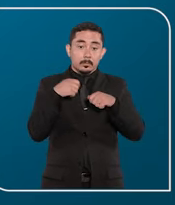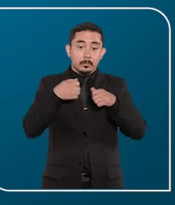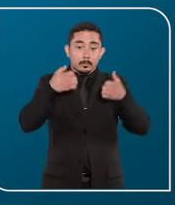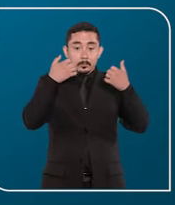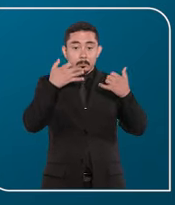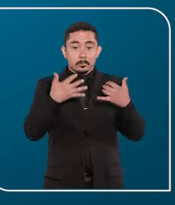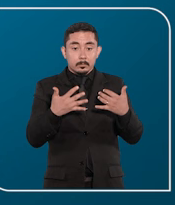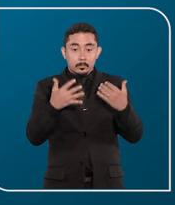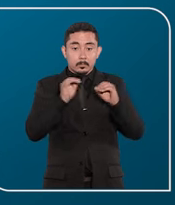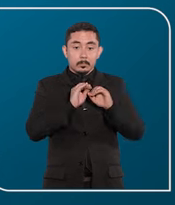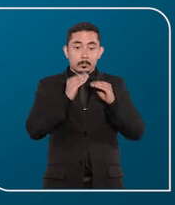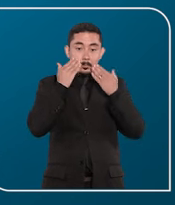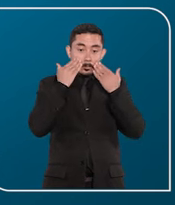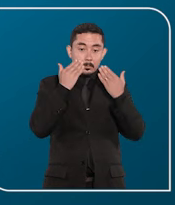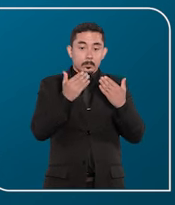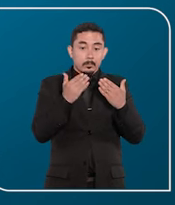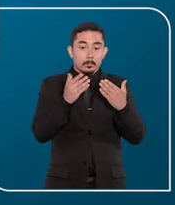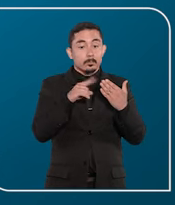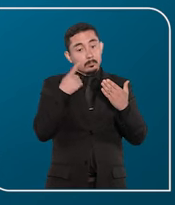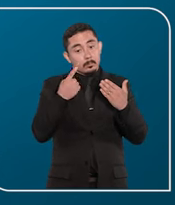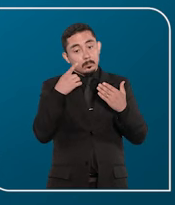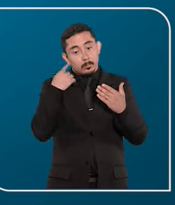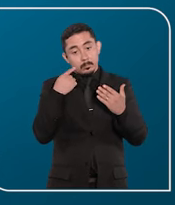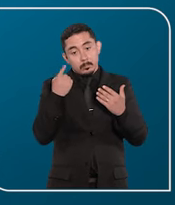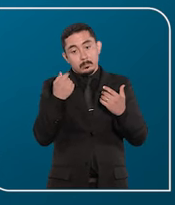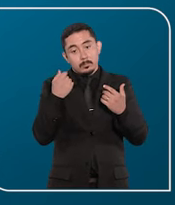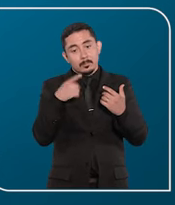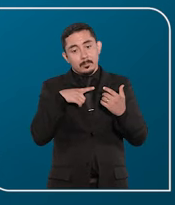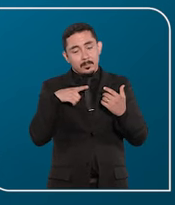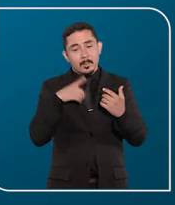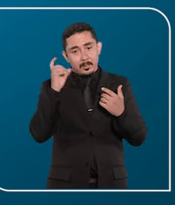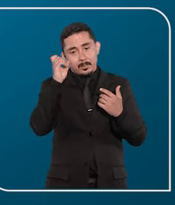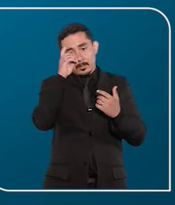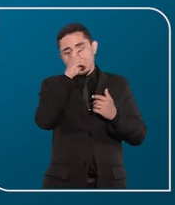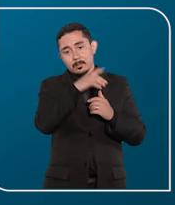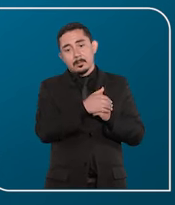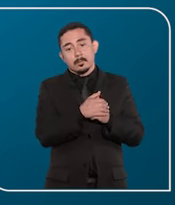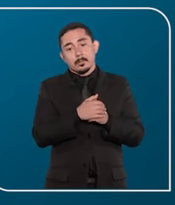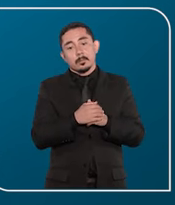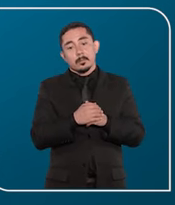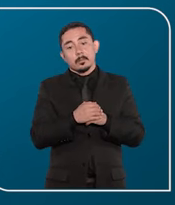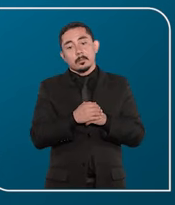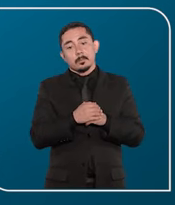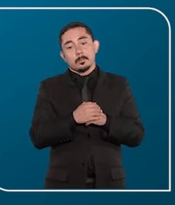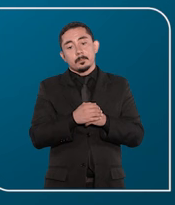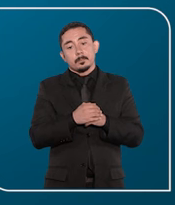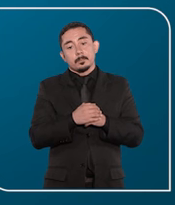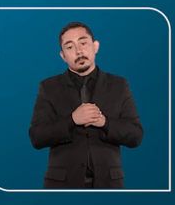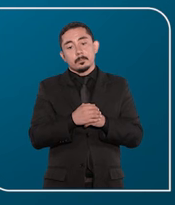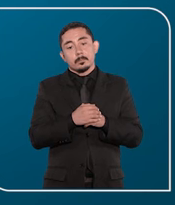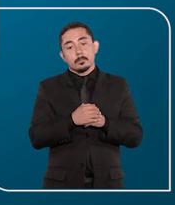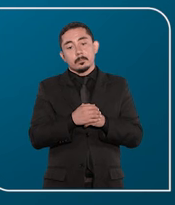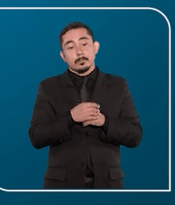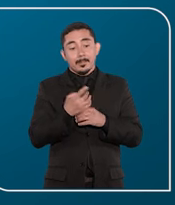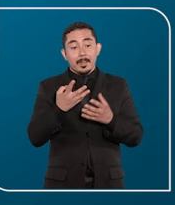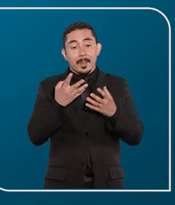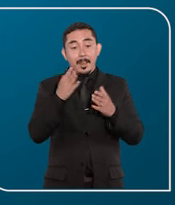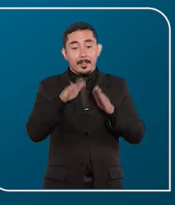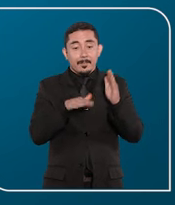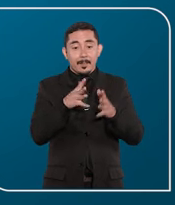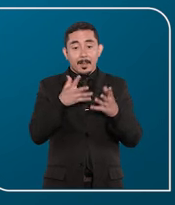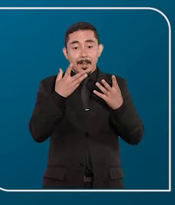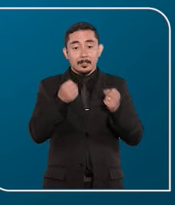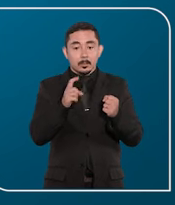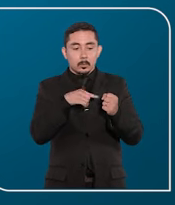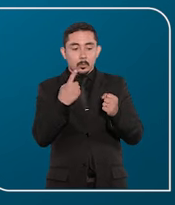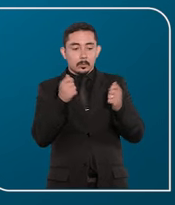de mostrar, e nós, advogados, nós temos essa dificuldade. Nós temos essa dificuldade de aceitar que nós podemos